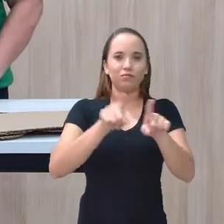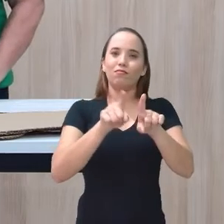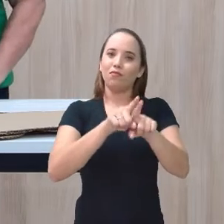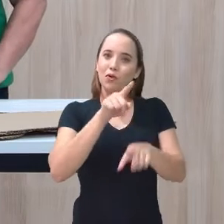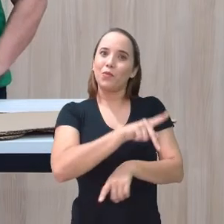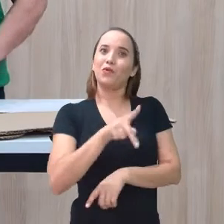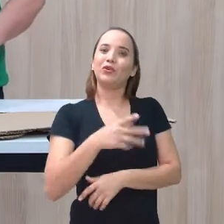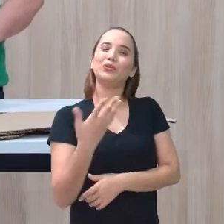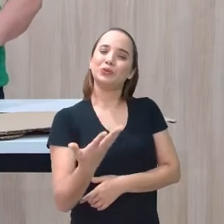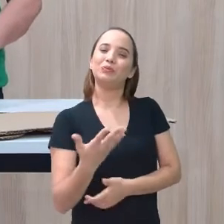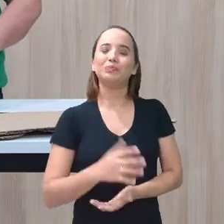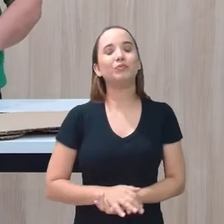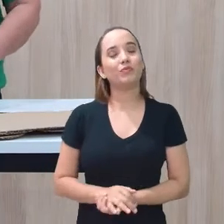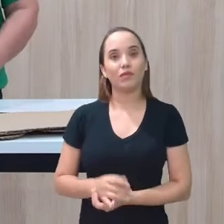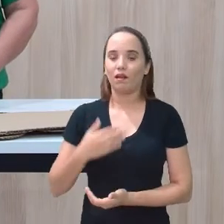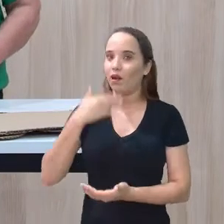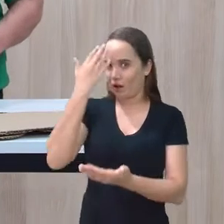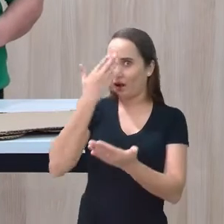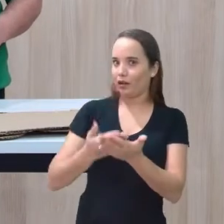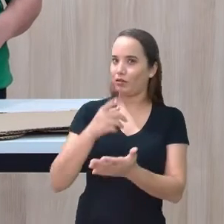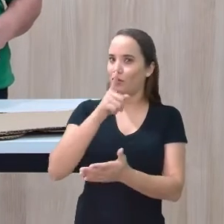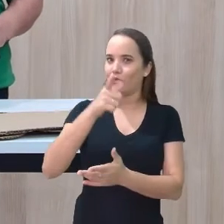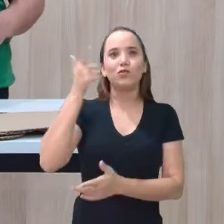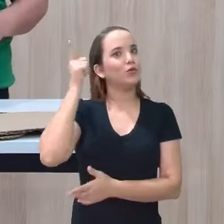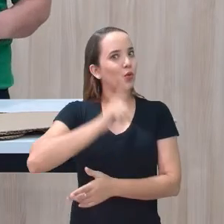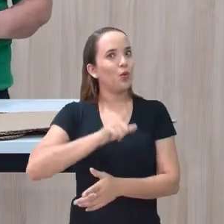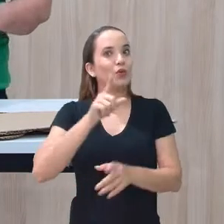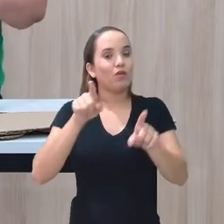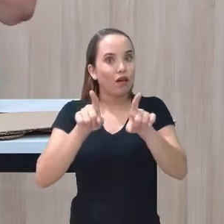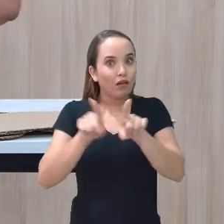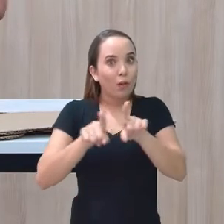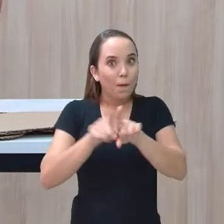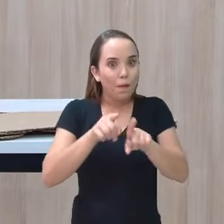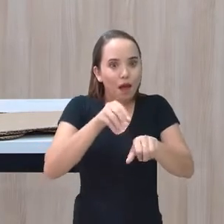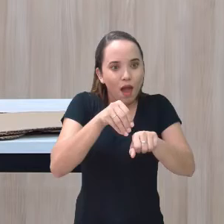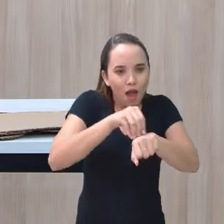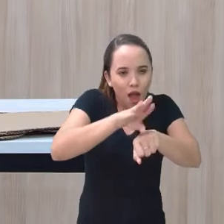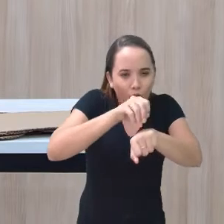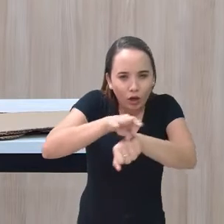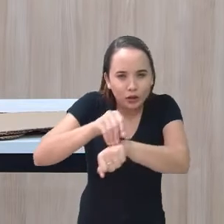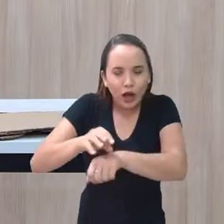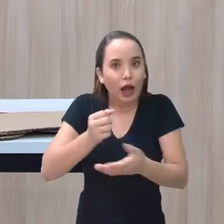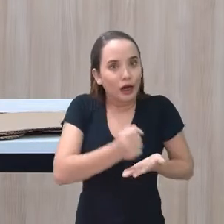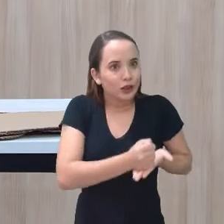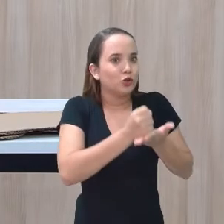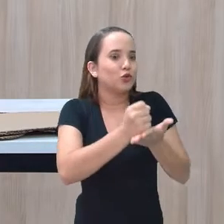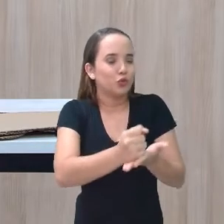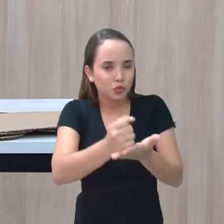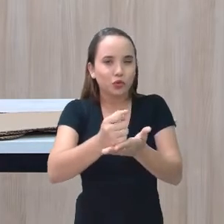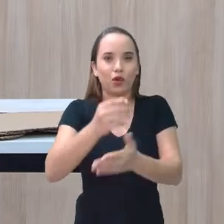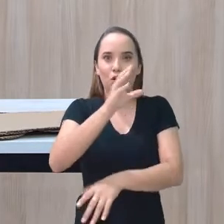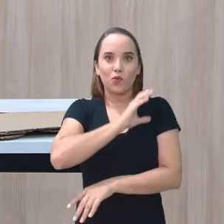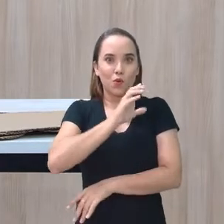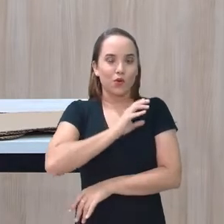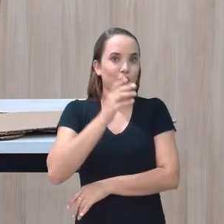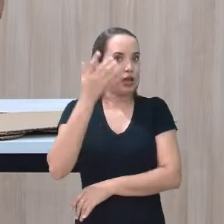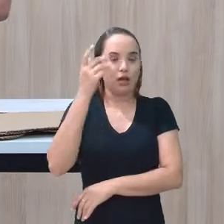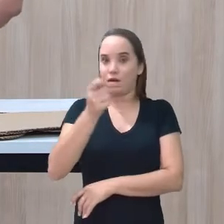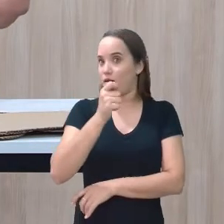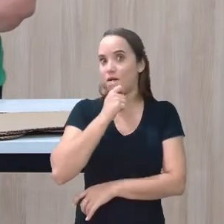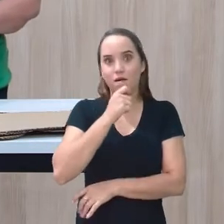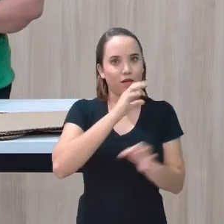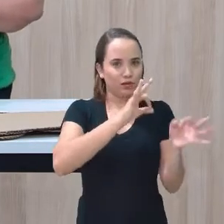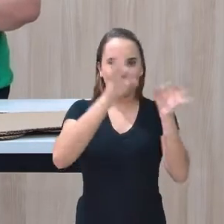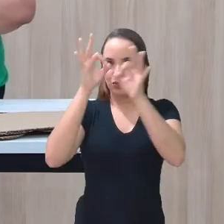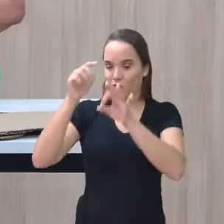professor. Quem sabe você vai orientar lá na escola aqueles que não assistiram essa aula, ok? Mas vamos